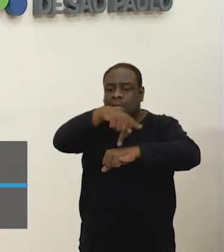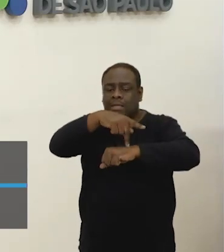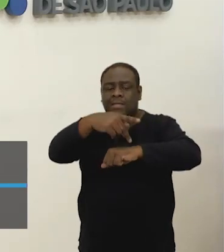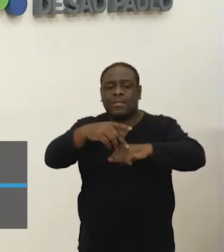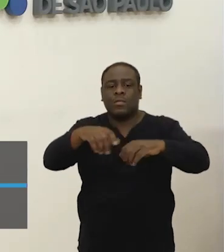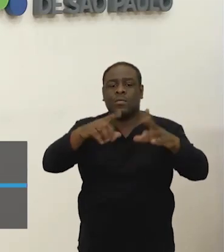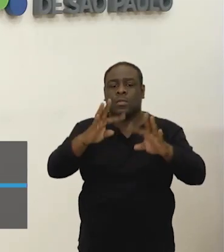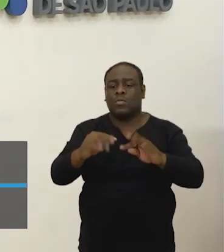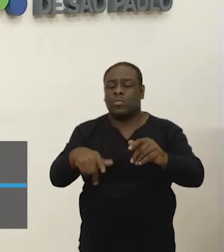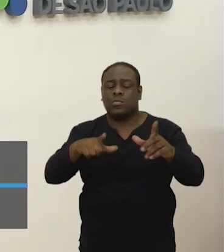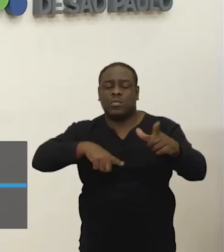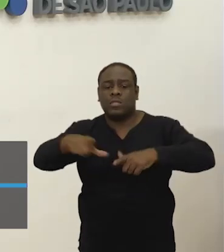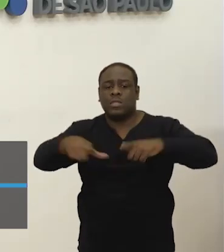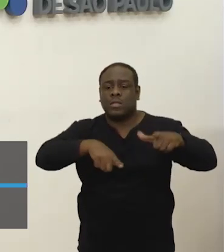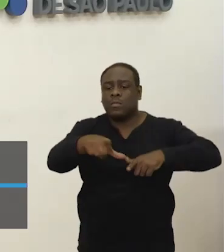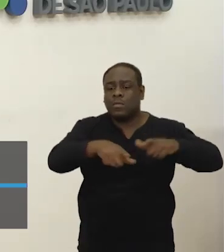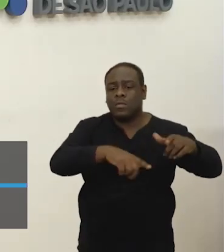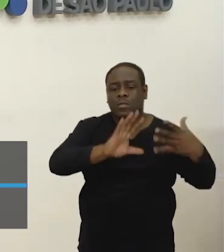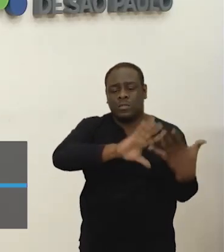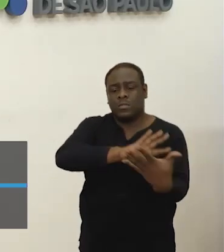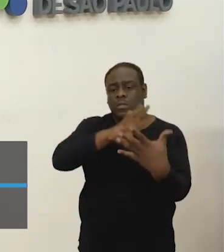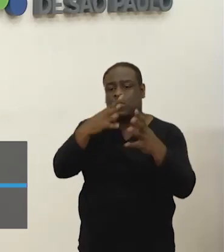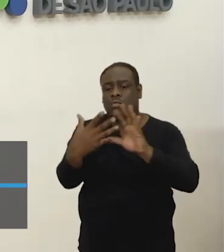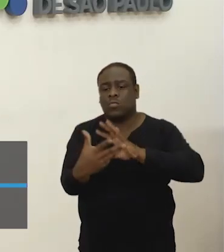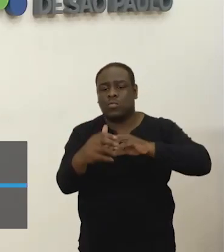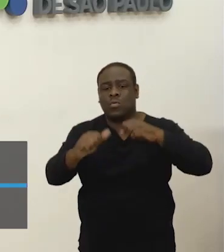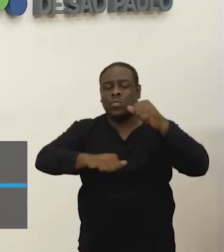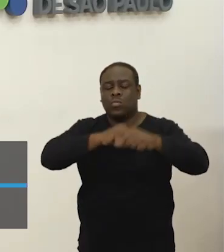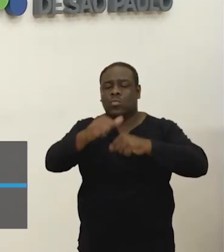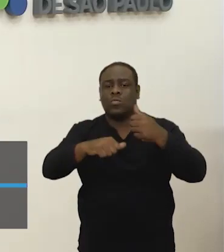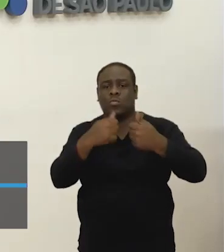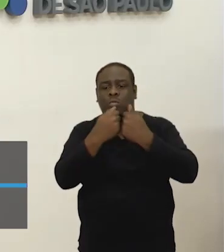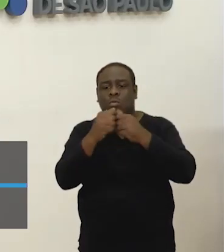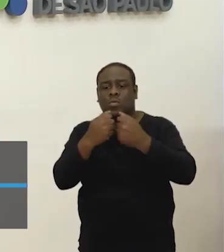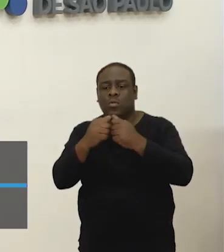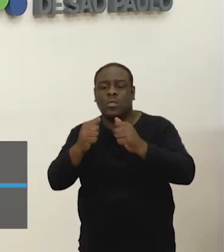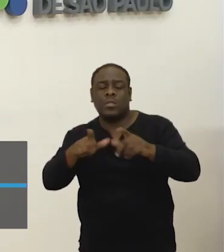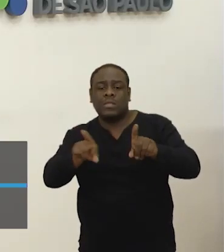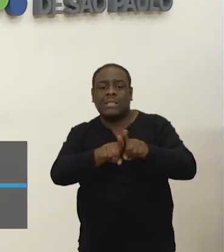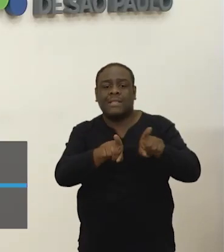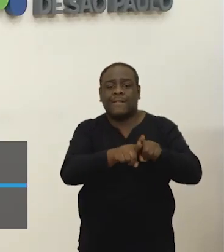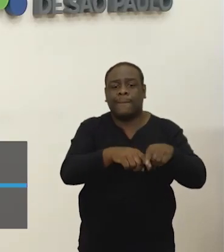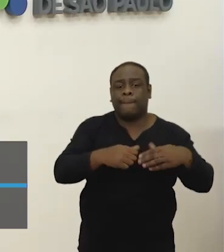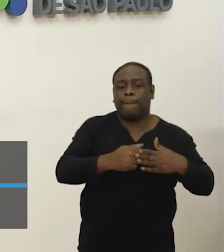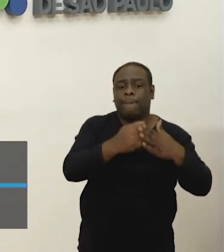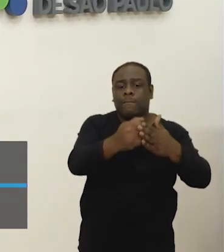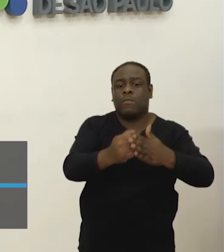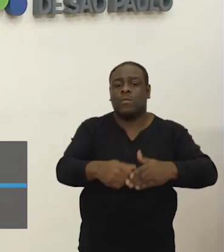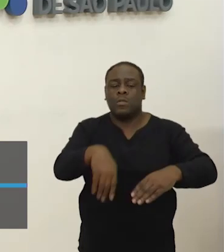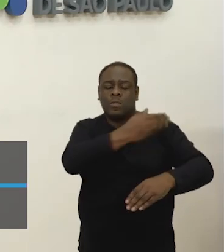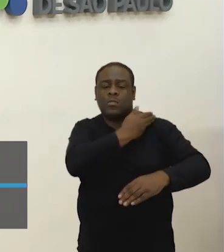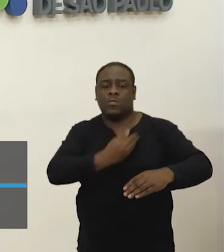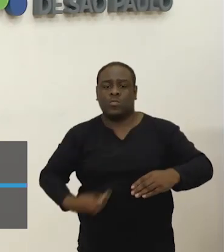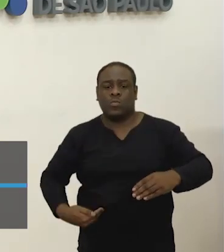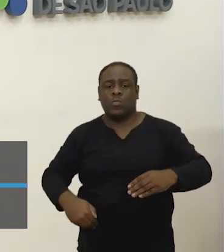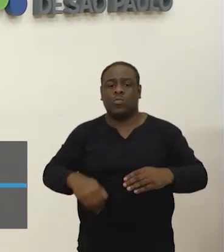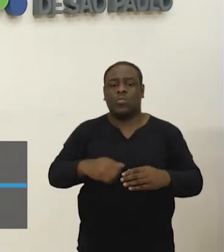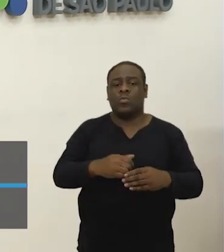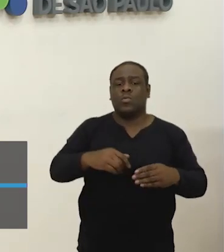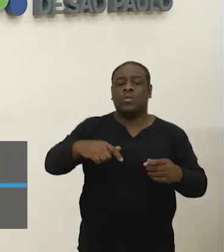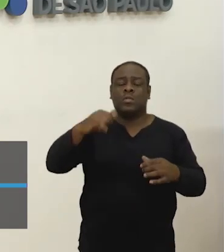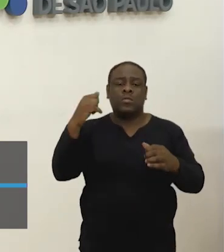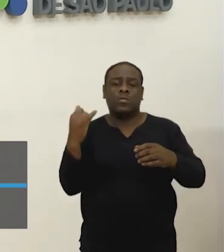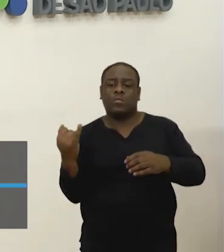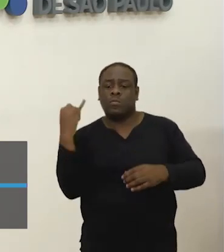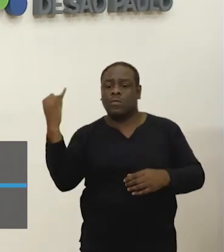para trabalhadores domésticos, transformou o transporte, alimentação, direitos sociais, criou limite para gastos públicos,